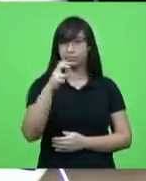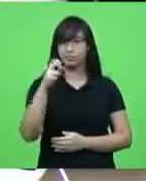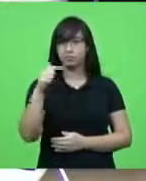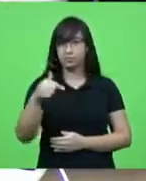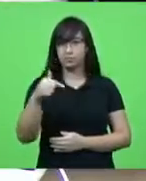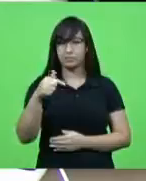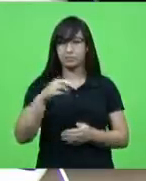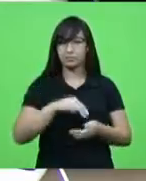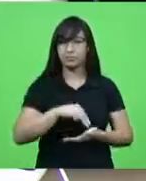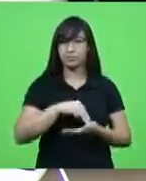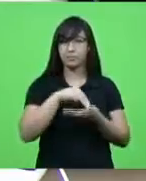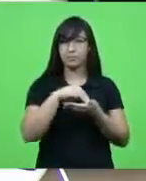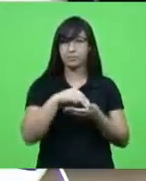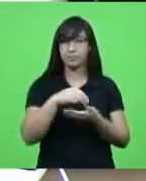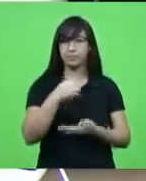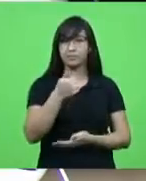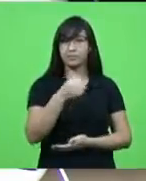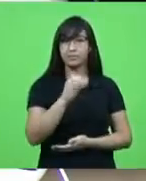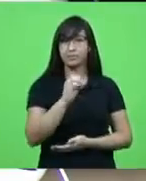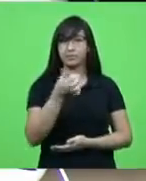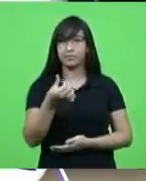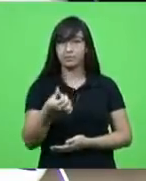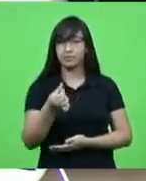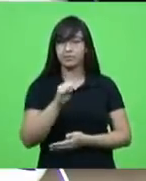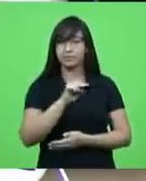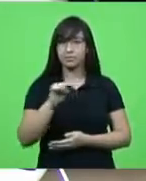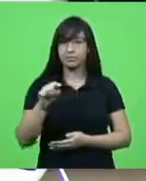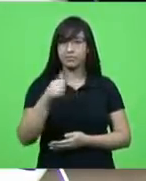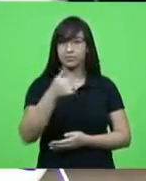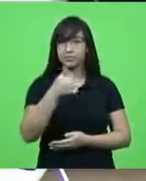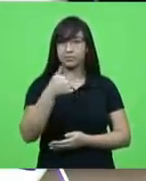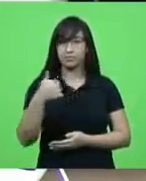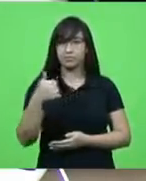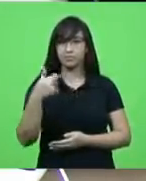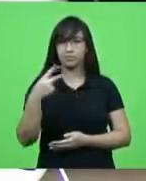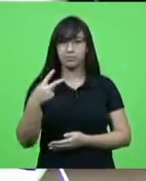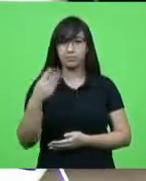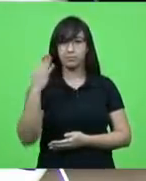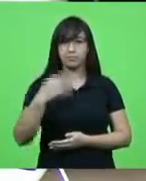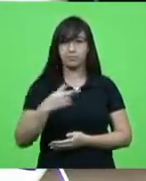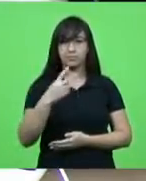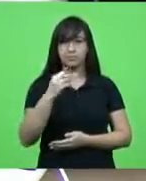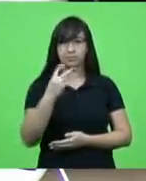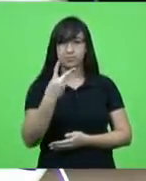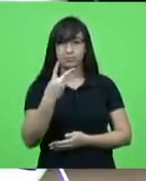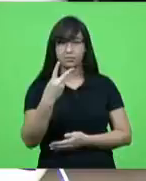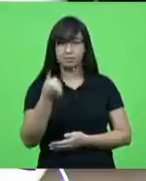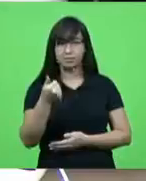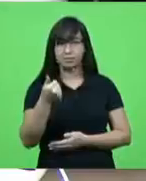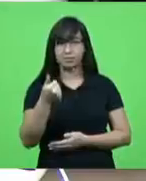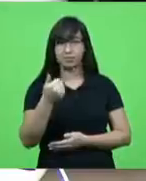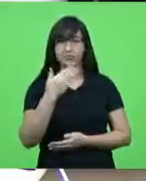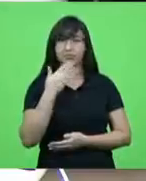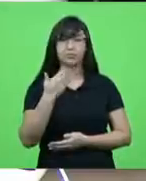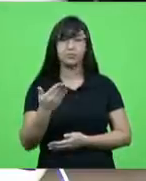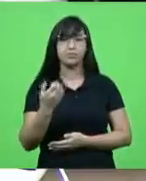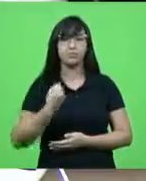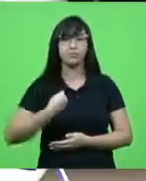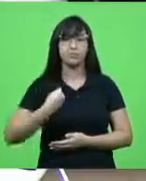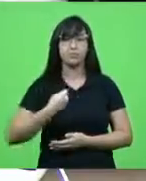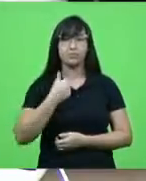números 106 a 112, barra 2021, bem como os requerimentos números